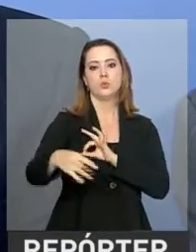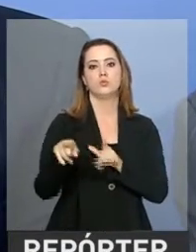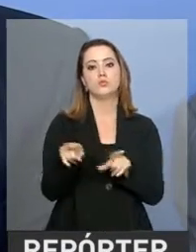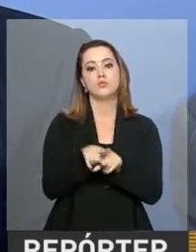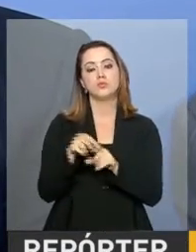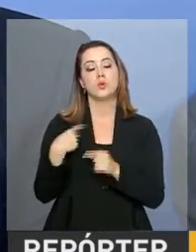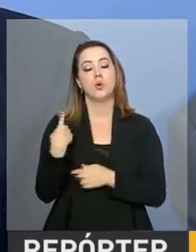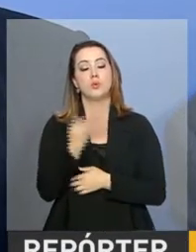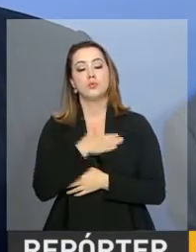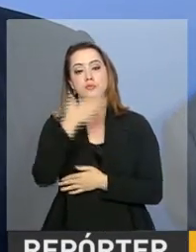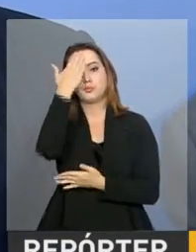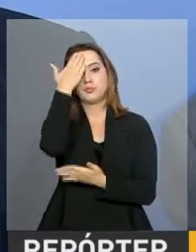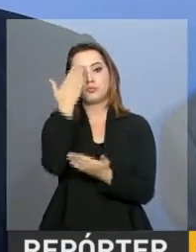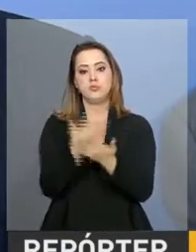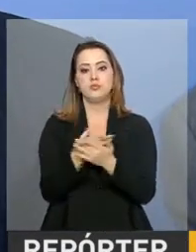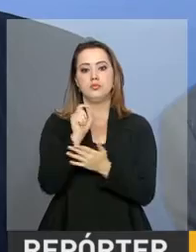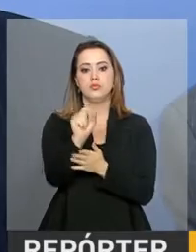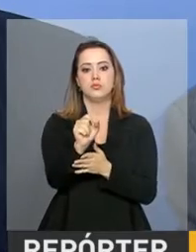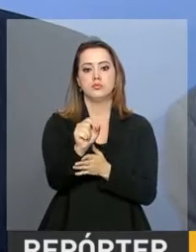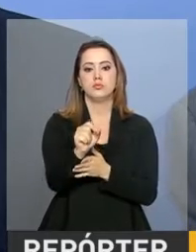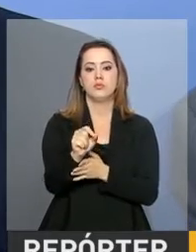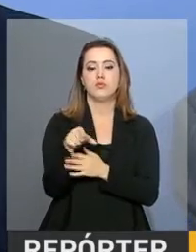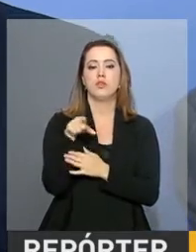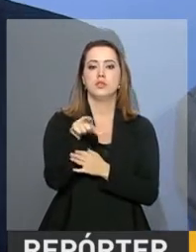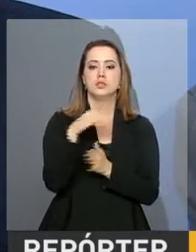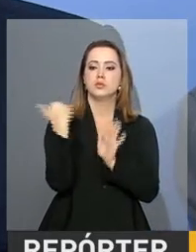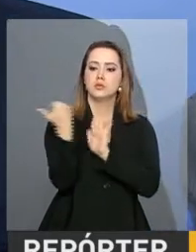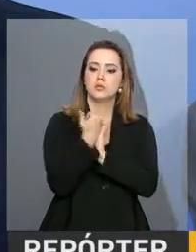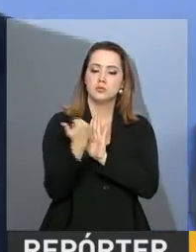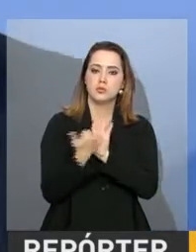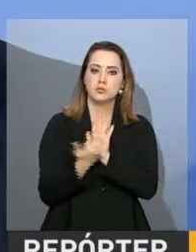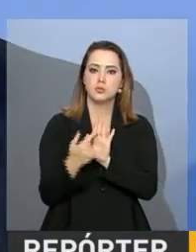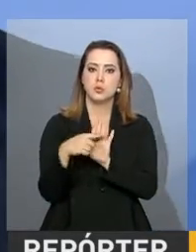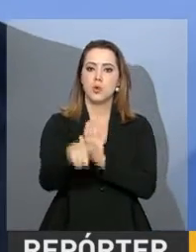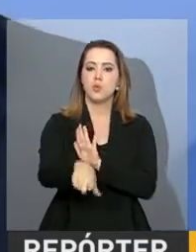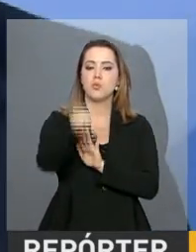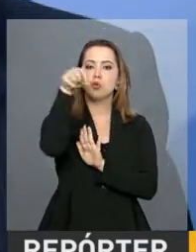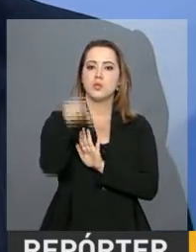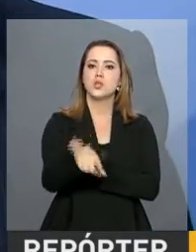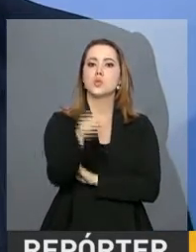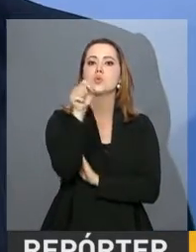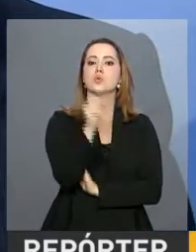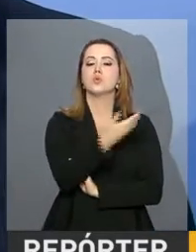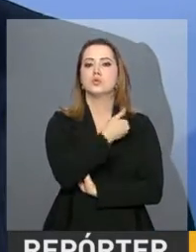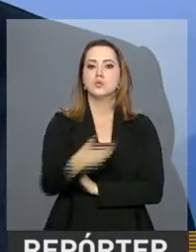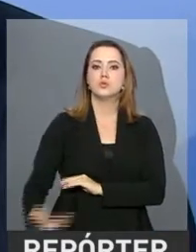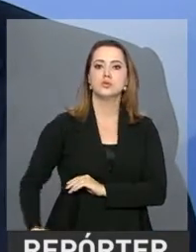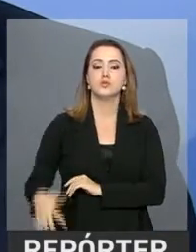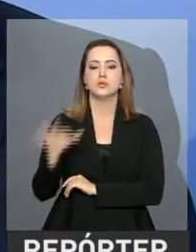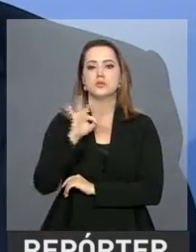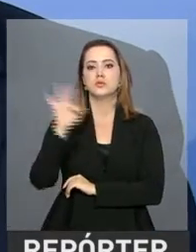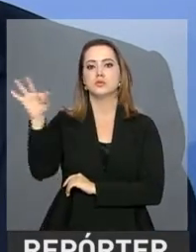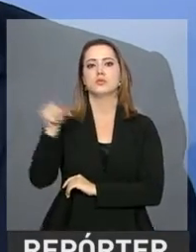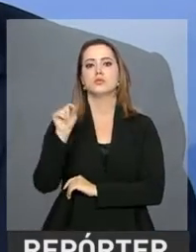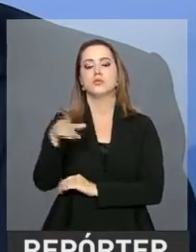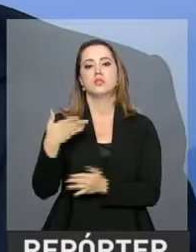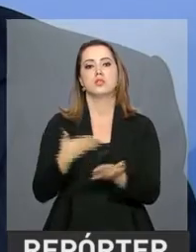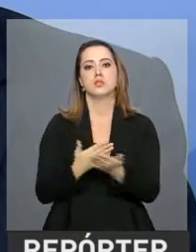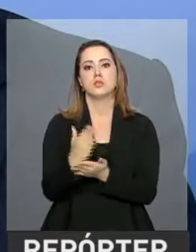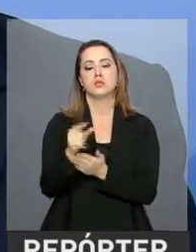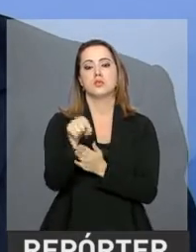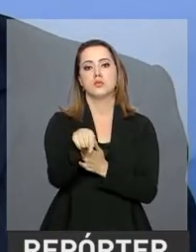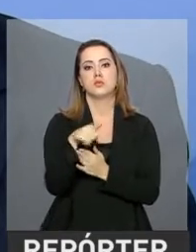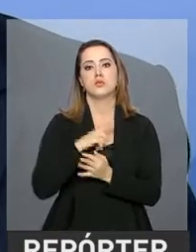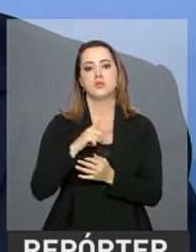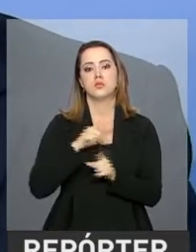que a qualidade do projeto, as decisões que o governo federal está adotando para